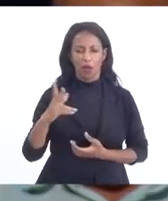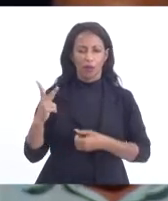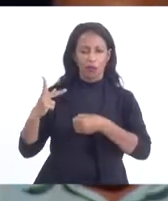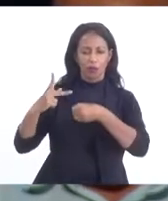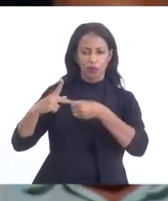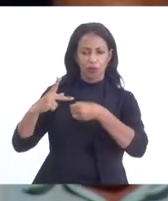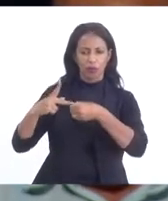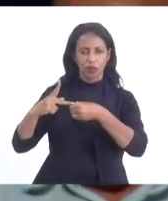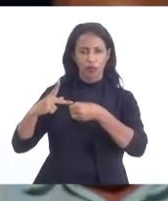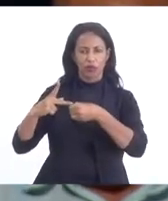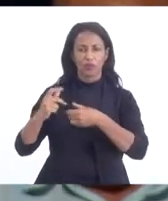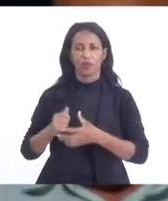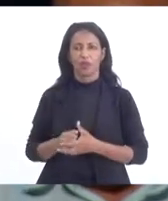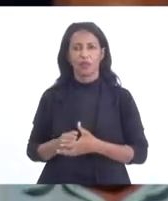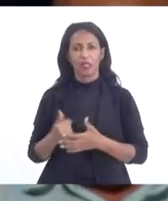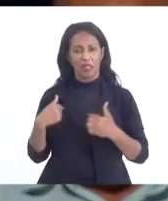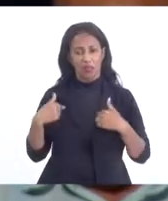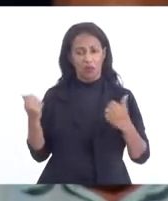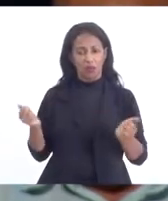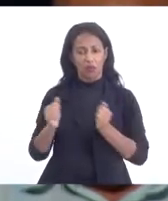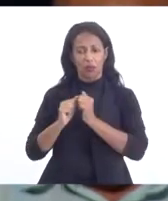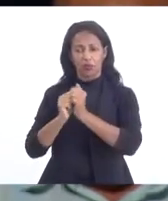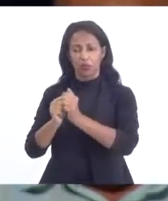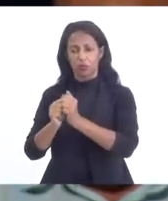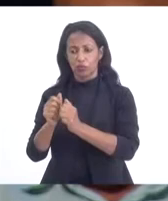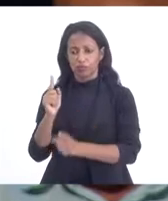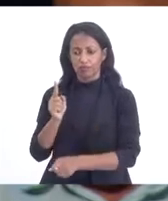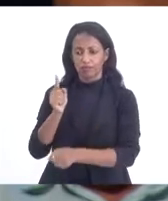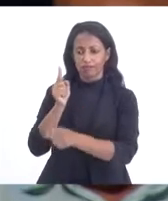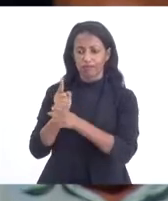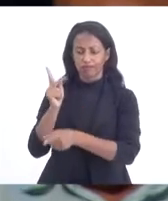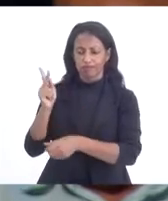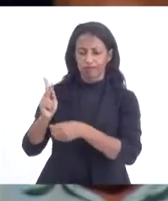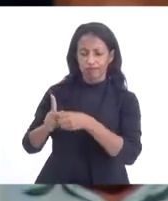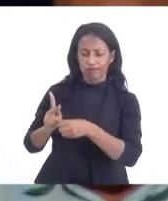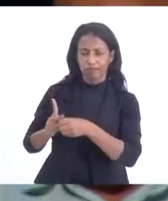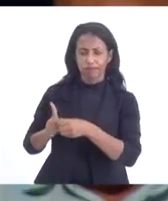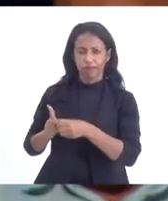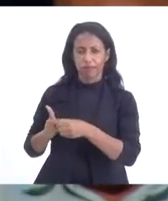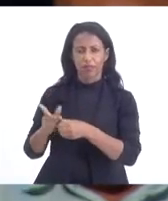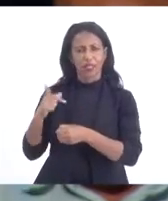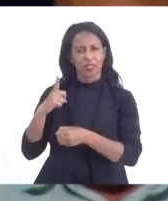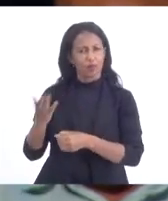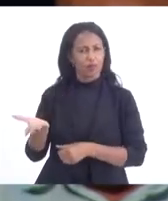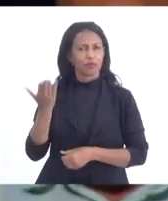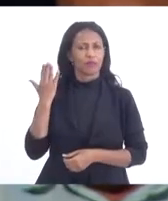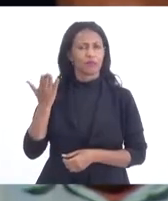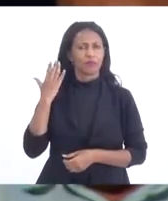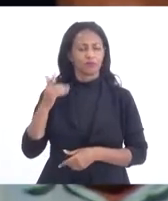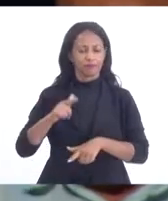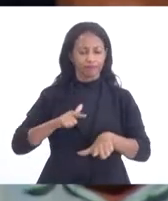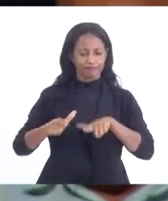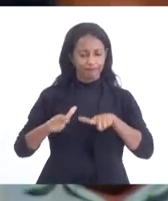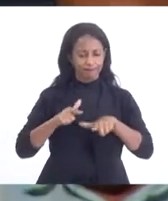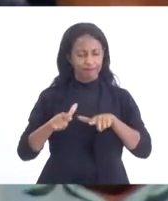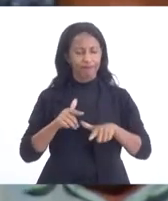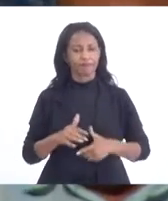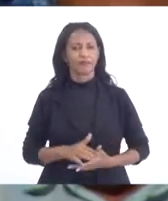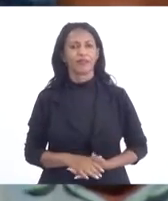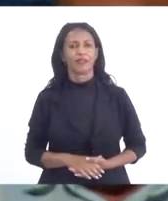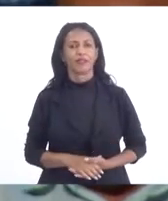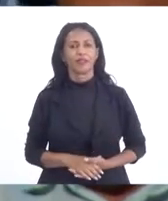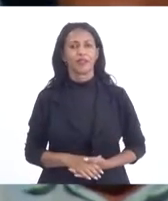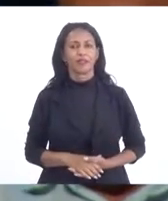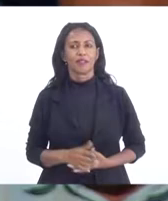sonda imediatamente foi para lá também. E temos um passado de trabalho.